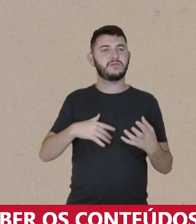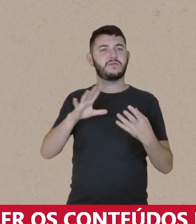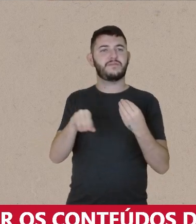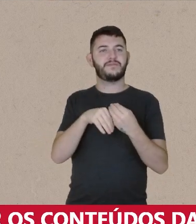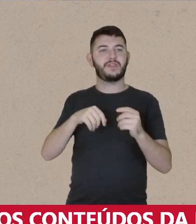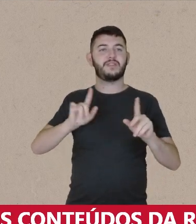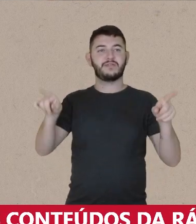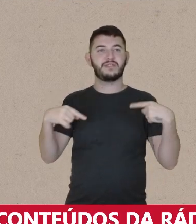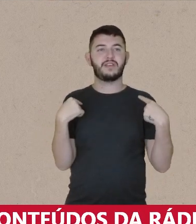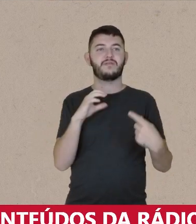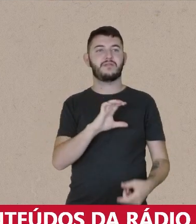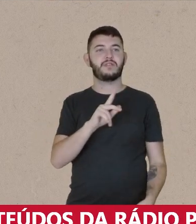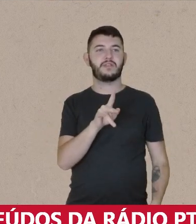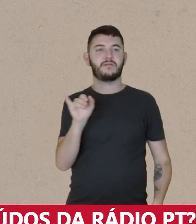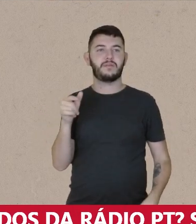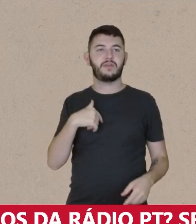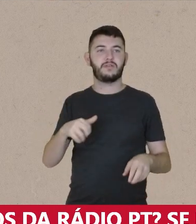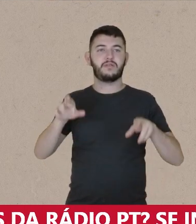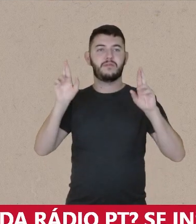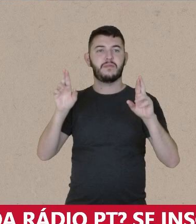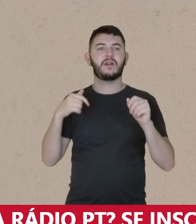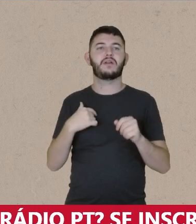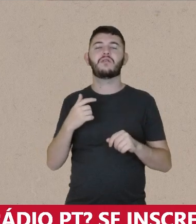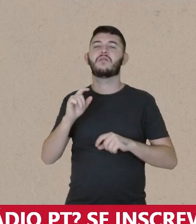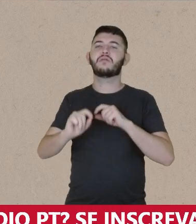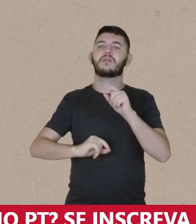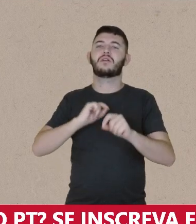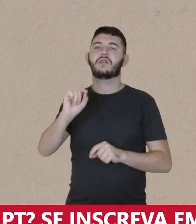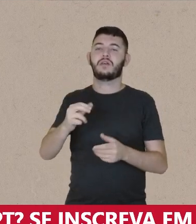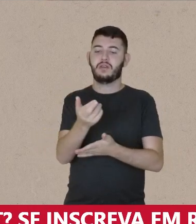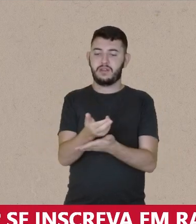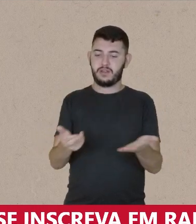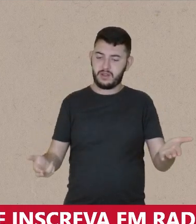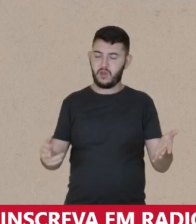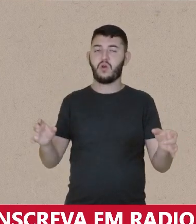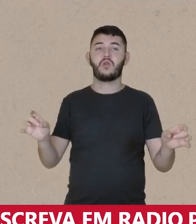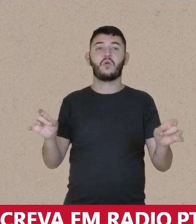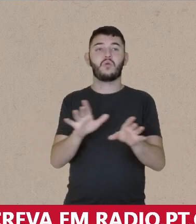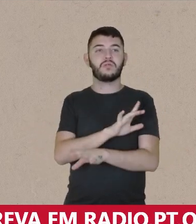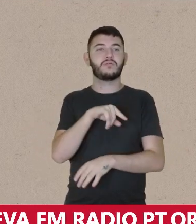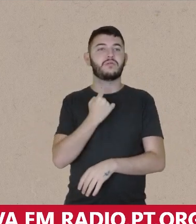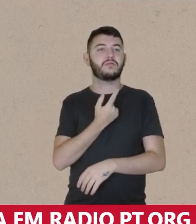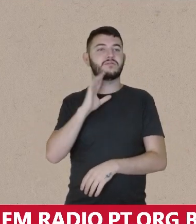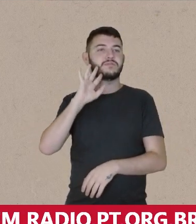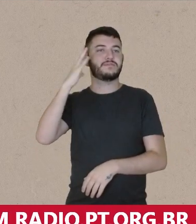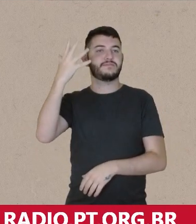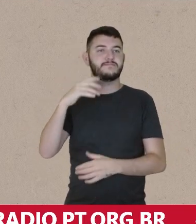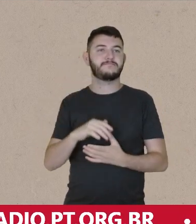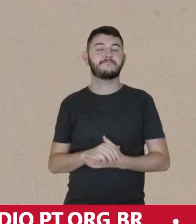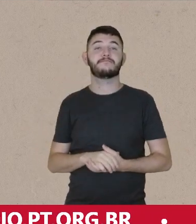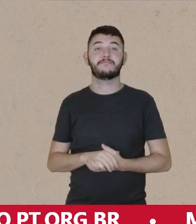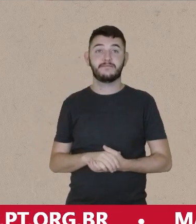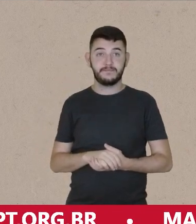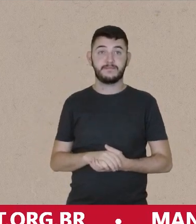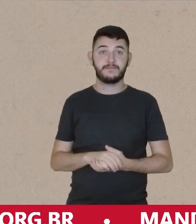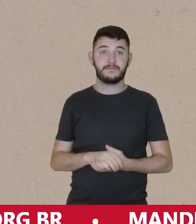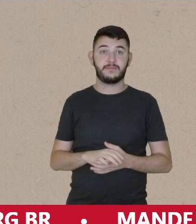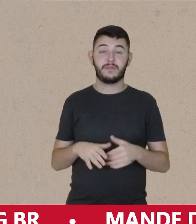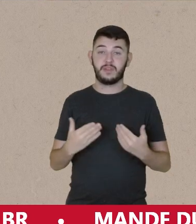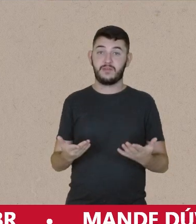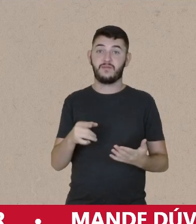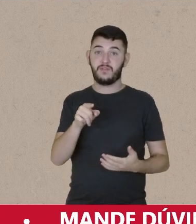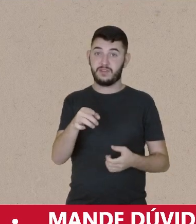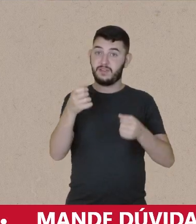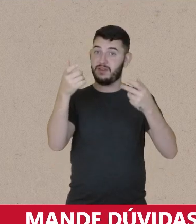espero que até a conclusão do relatório a gente consiga estar resolvendo. E é impressionante quando você diz assim, olha, é